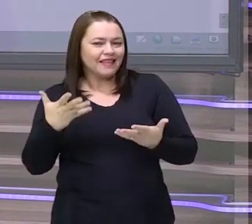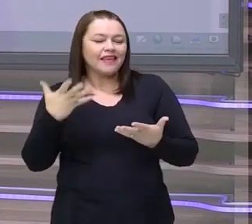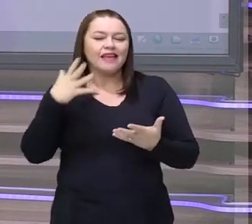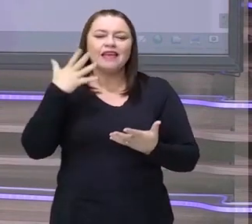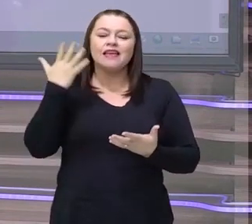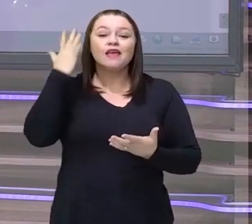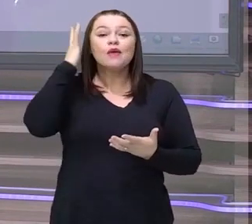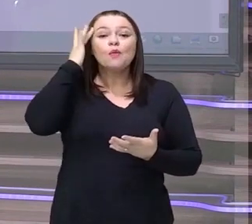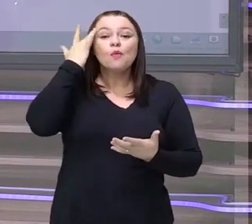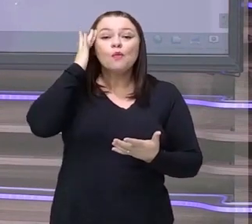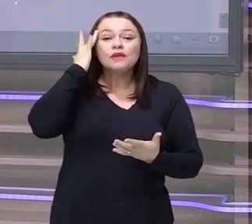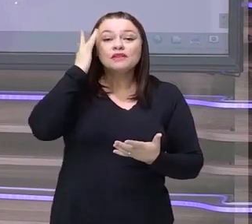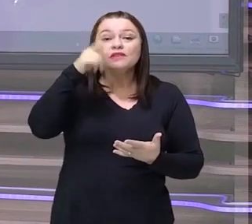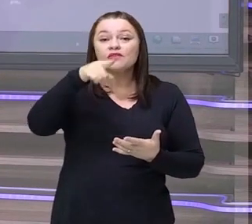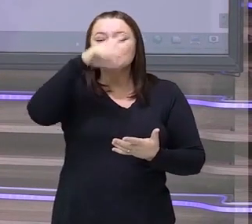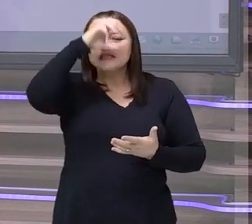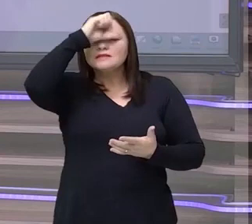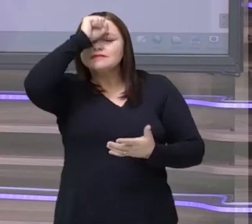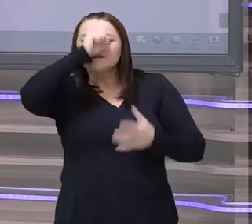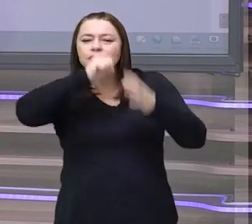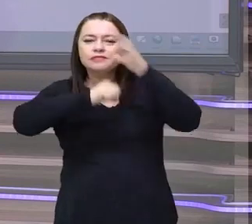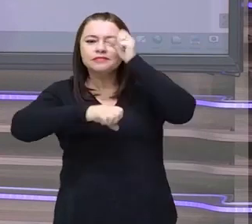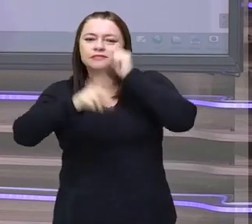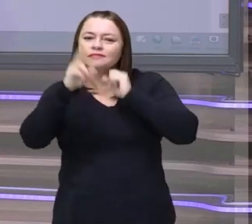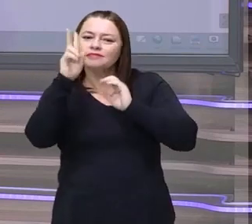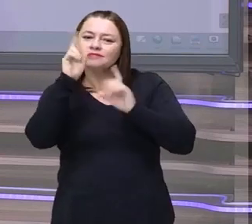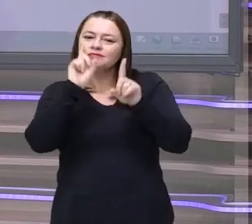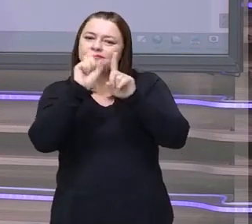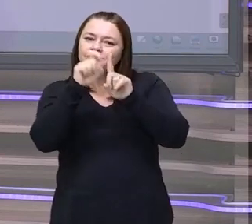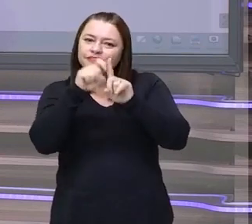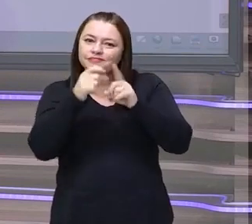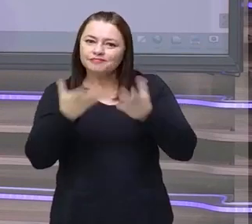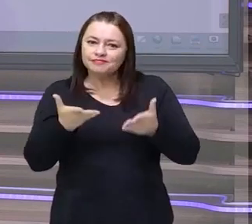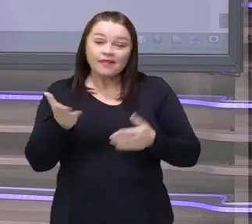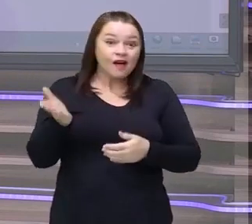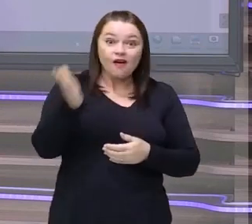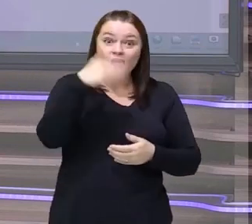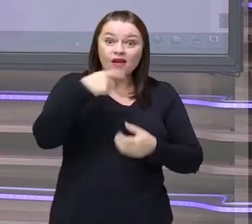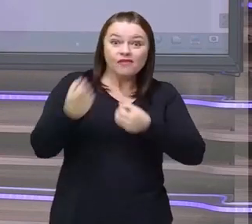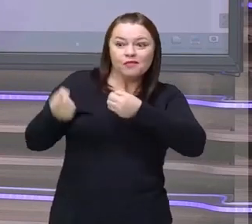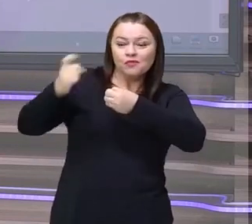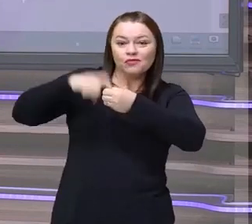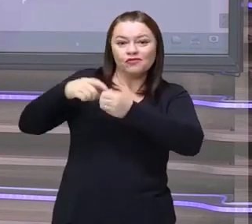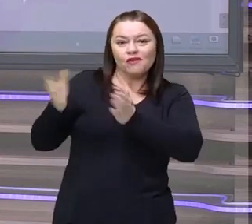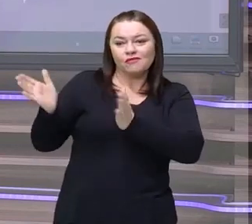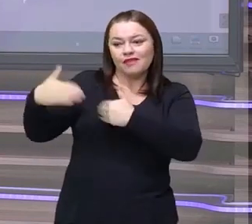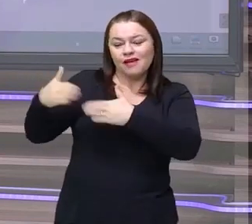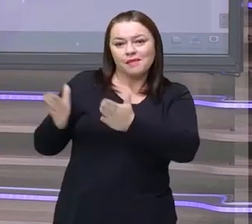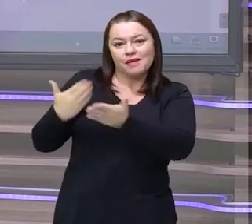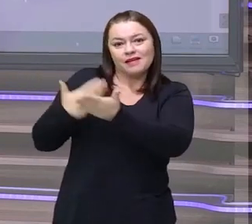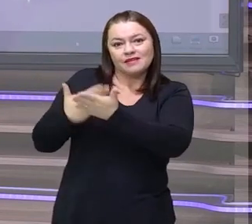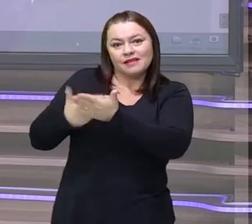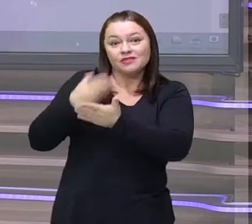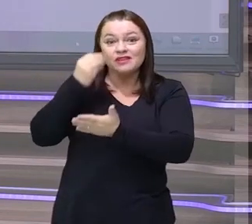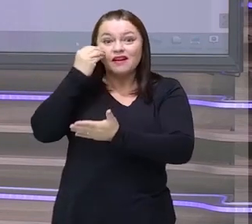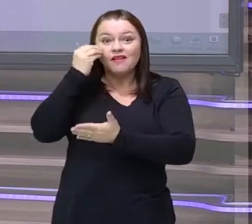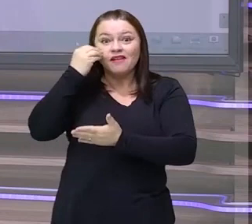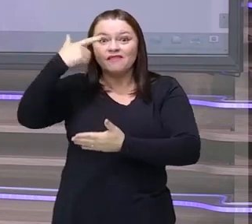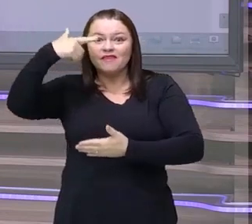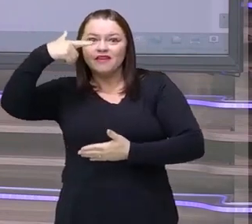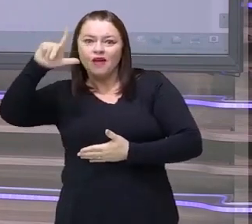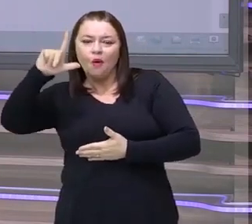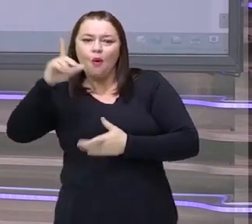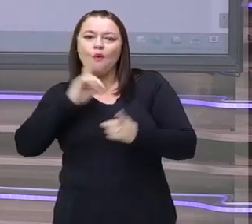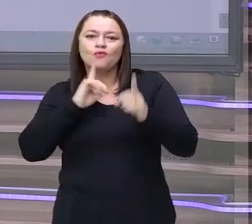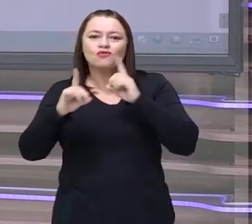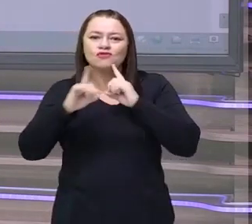aprendido muito com essa historinha. Agora, vamos lá para a sala de aula assistir o outro diálogo? Vamos lá?